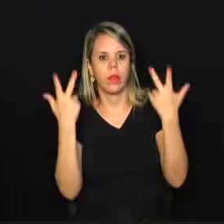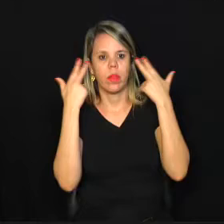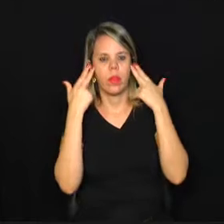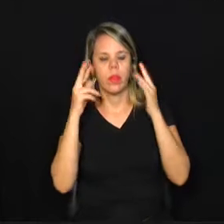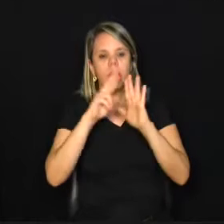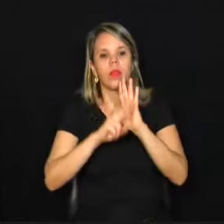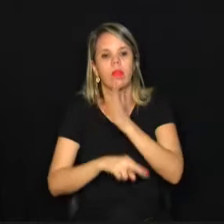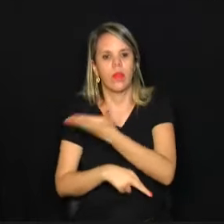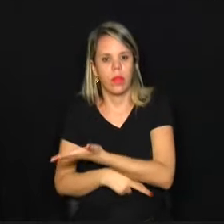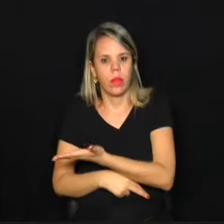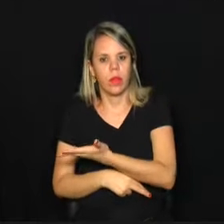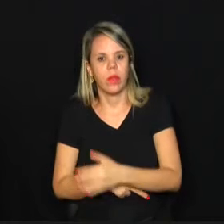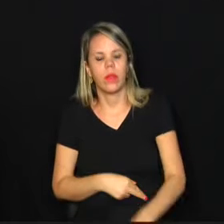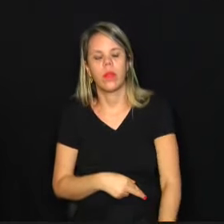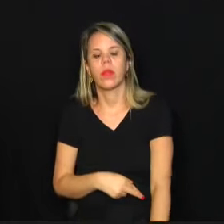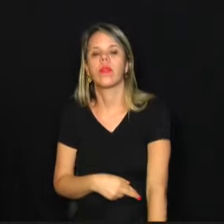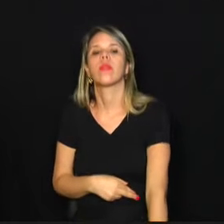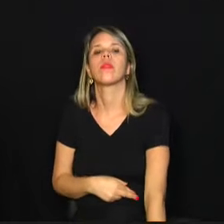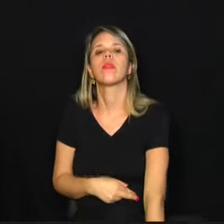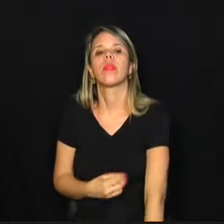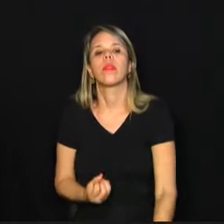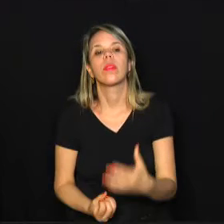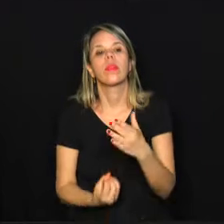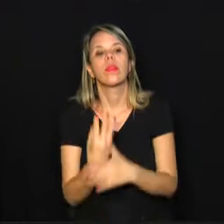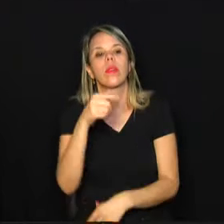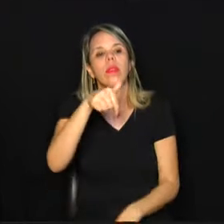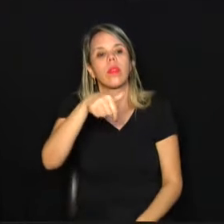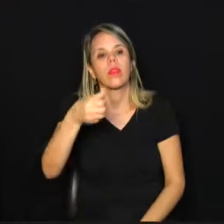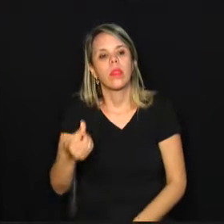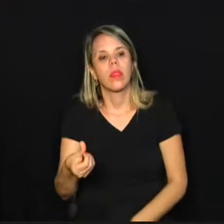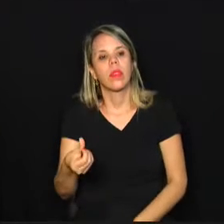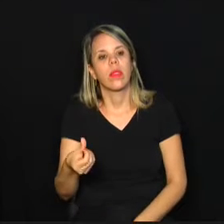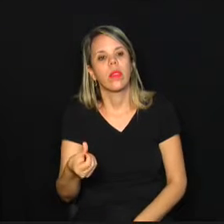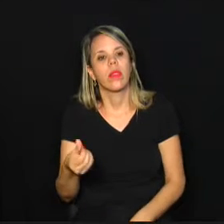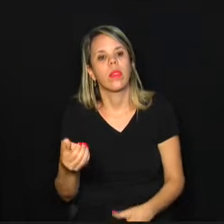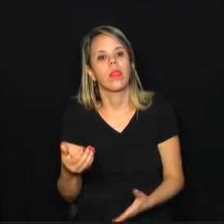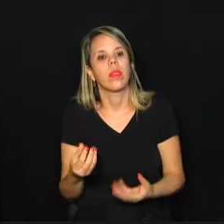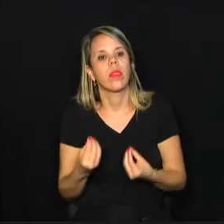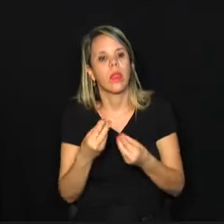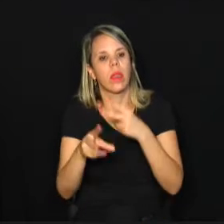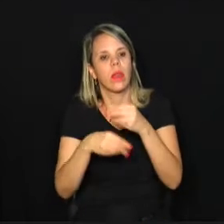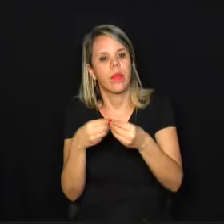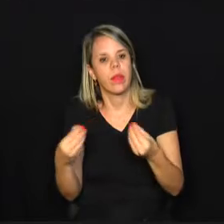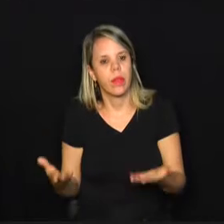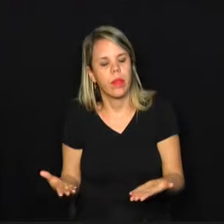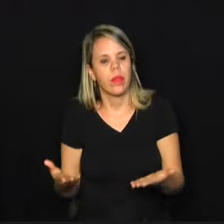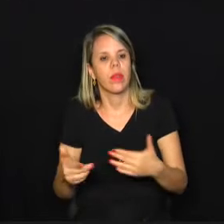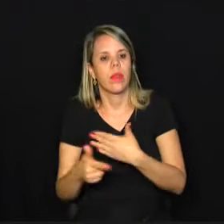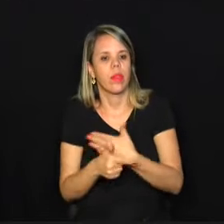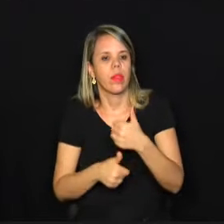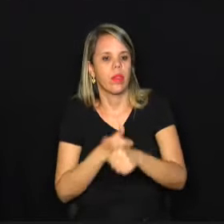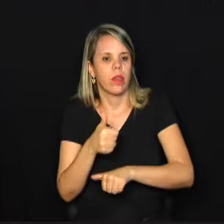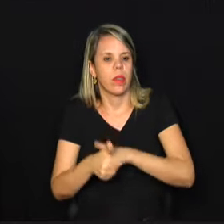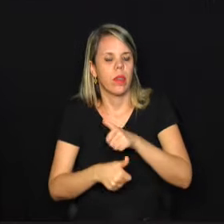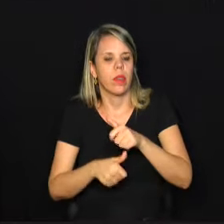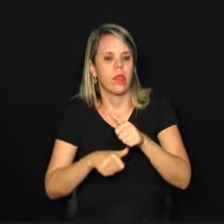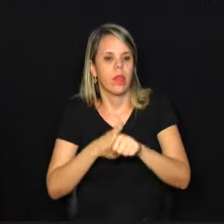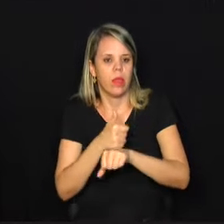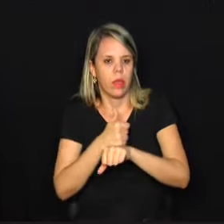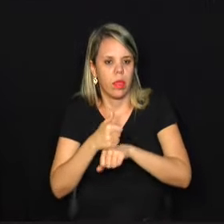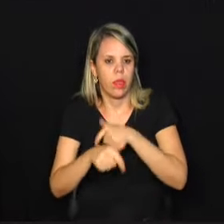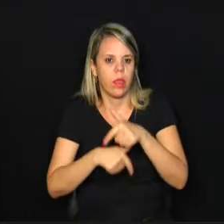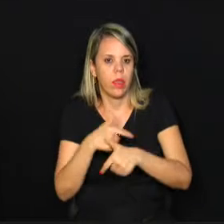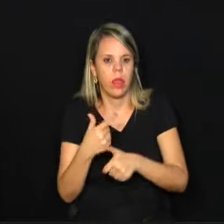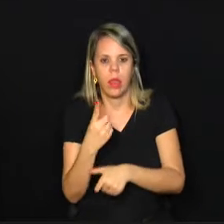isso daí. Criamos 76 gratificações de função suplementar, sendo que 10 delas serão